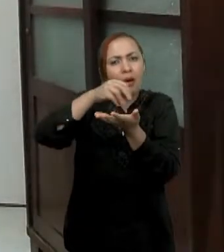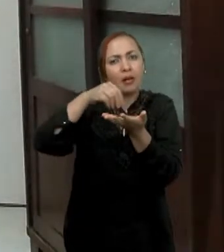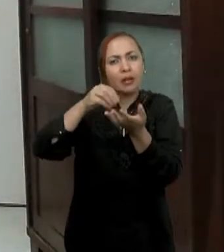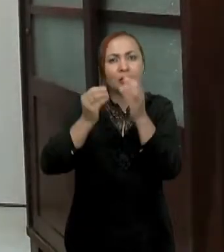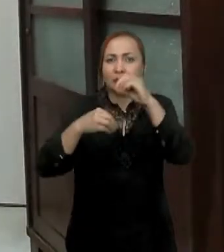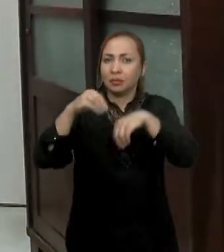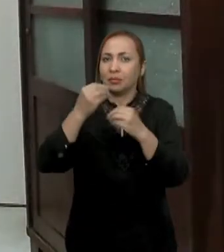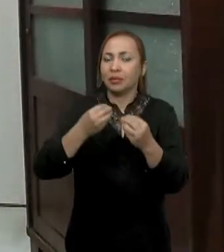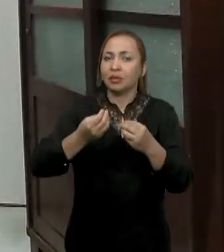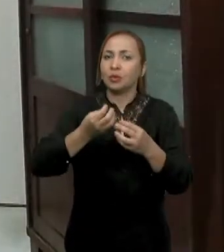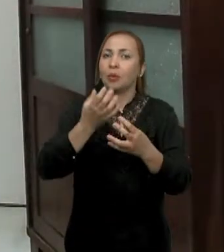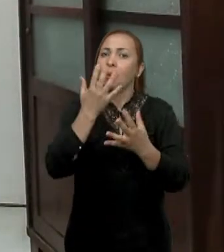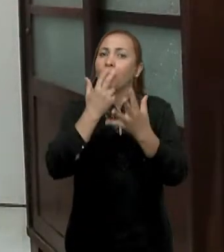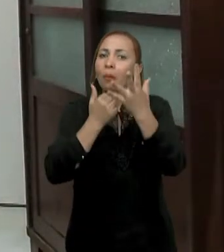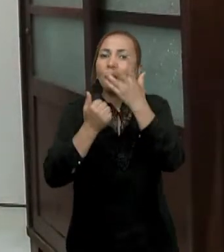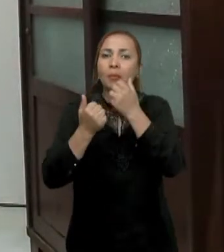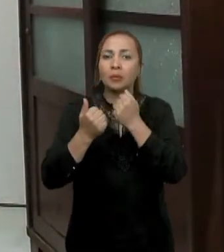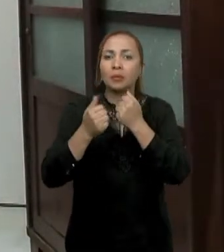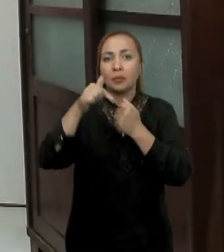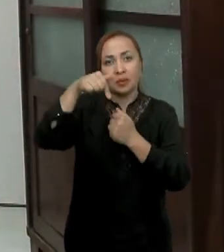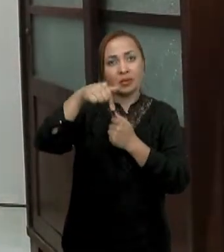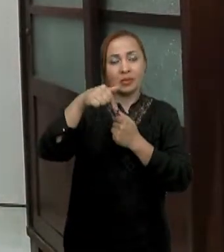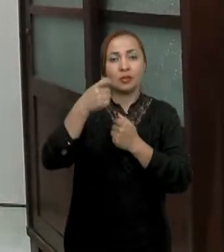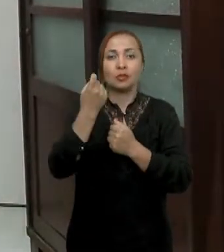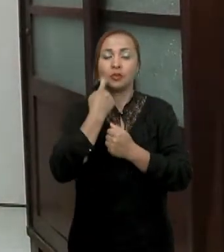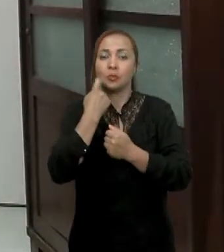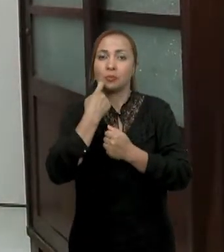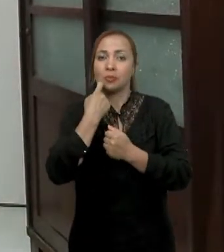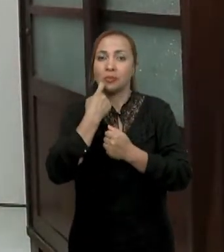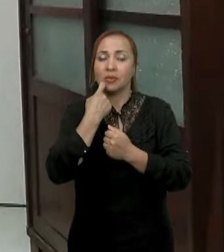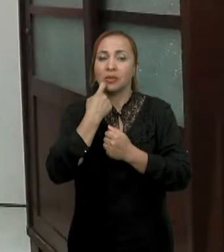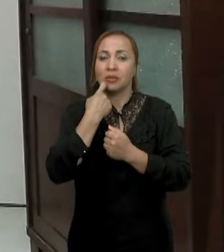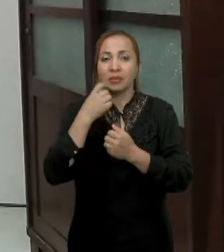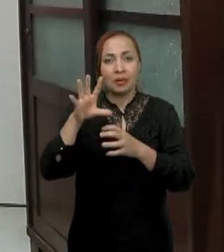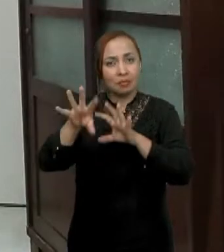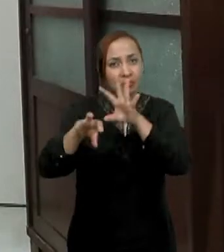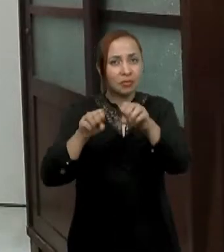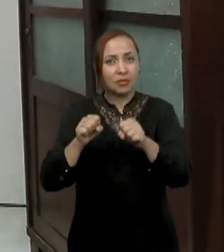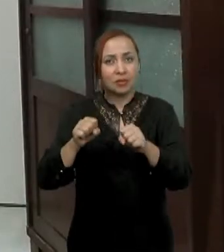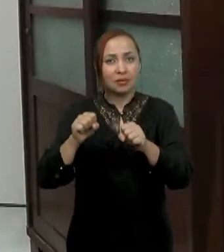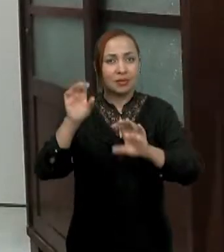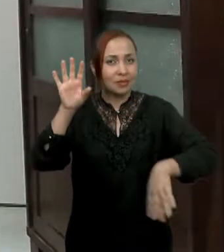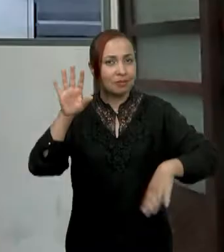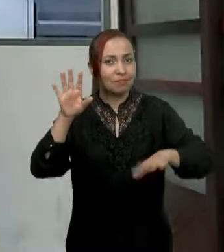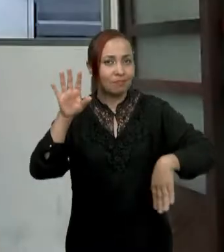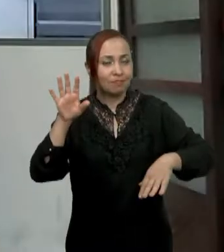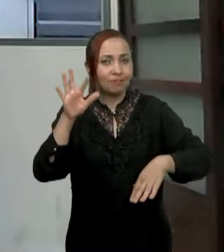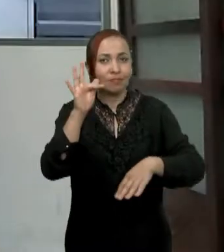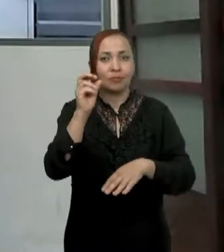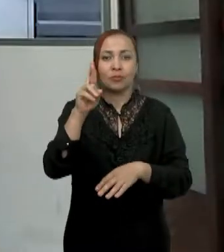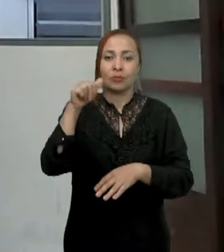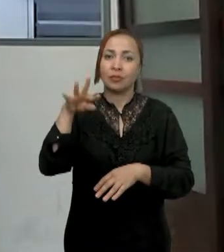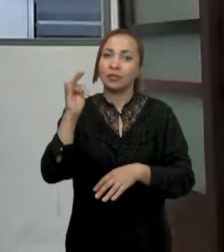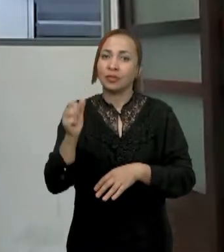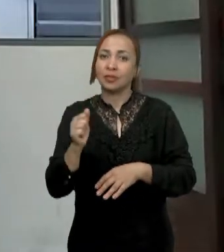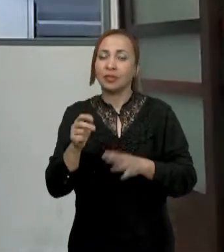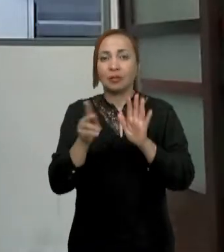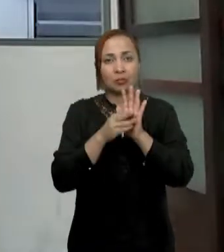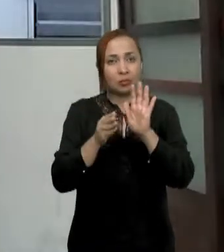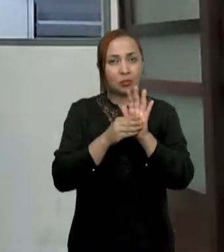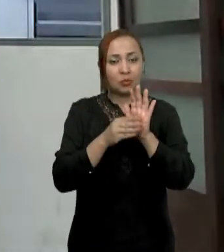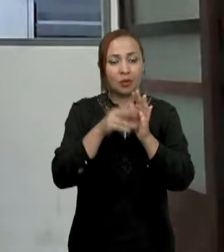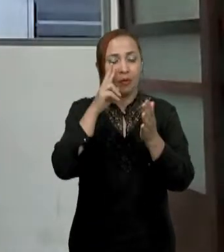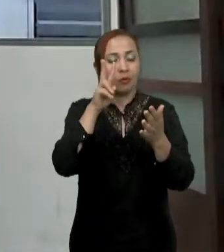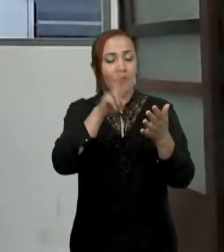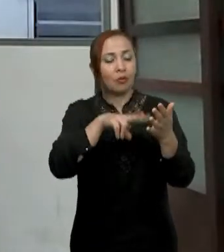microplástico ingerido por 7 espécies de peixes capturadas na zona costeira de Fortaleza. Uma das hipóteses do nosso trabalho